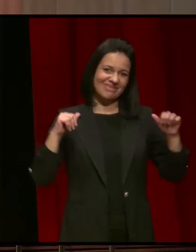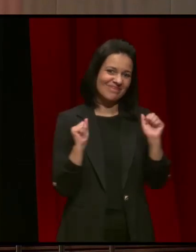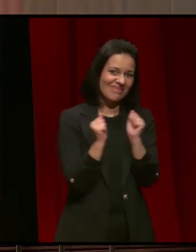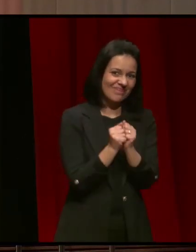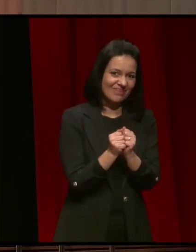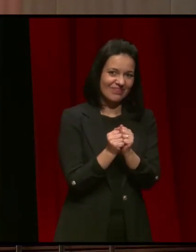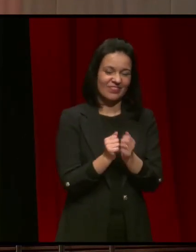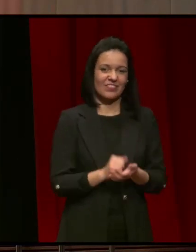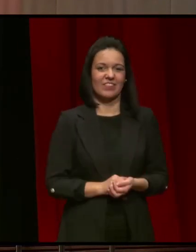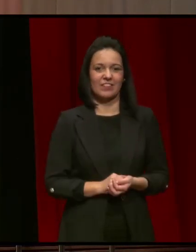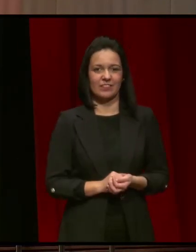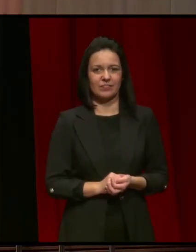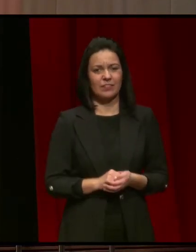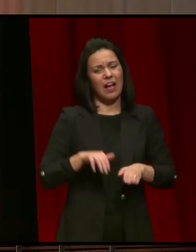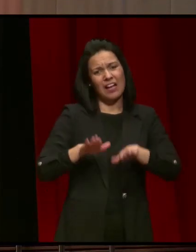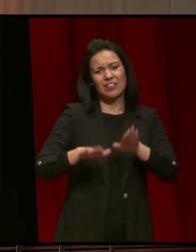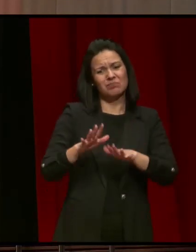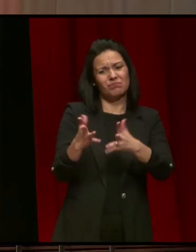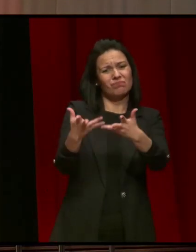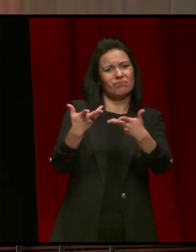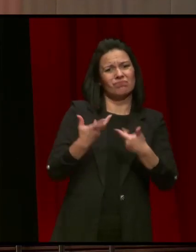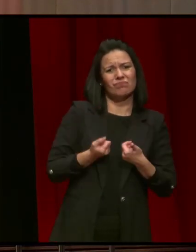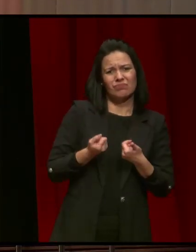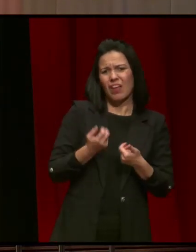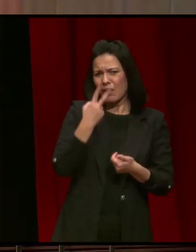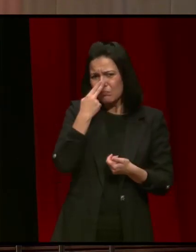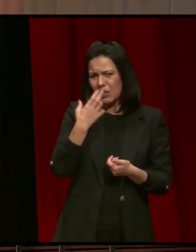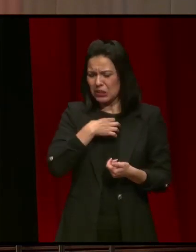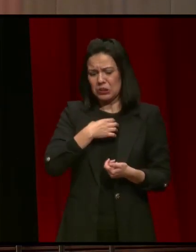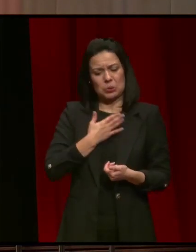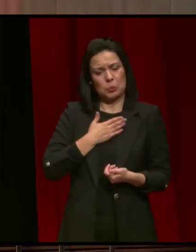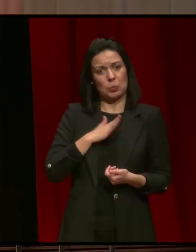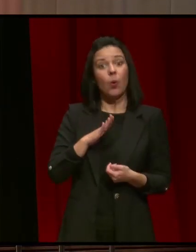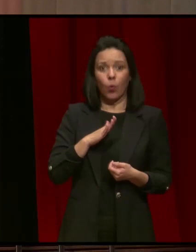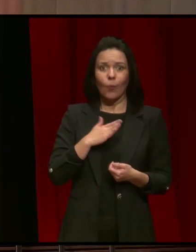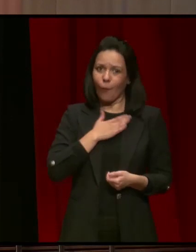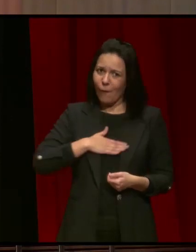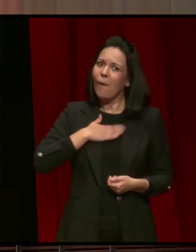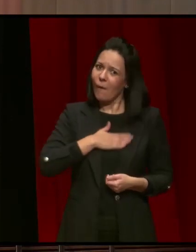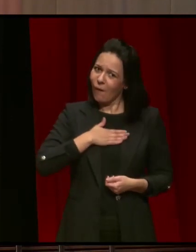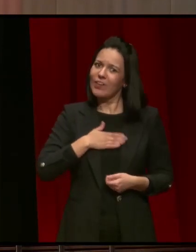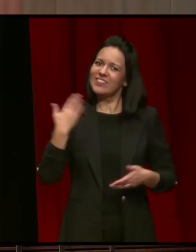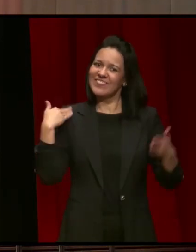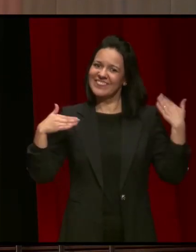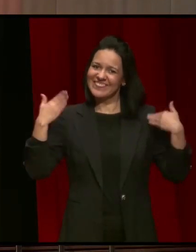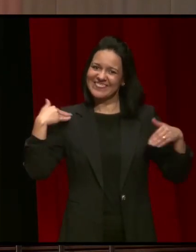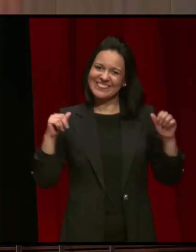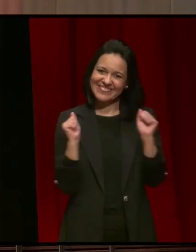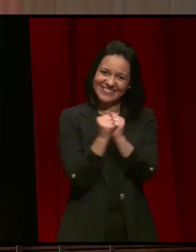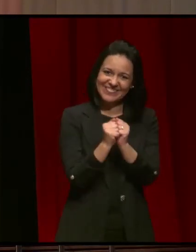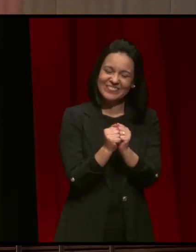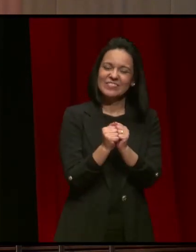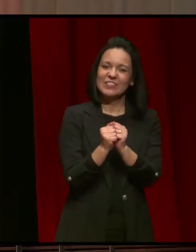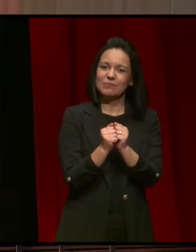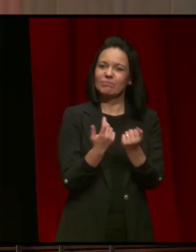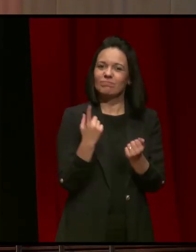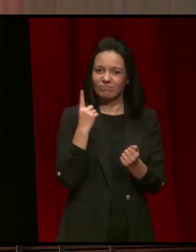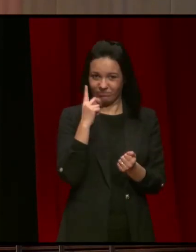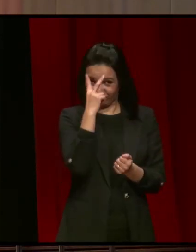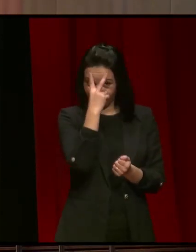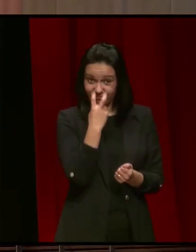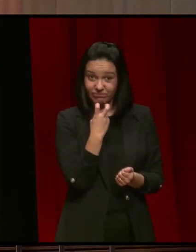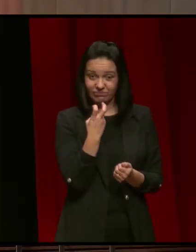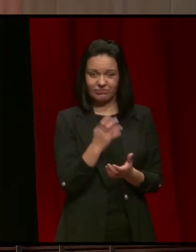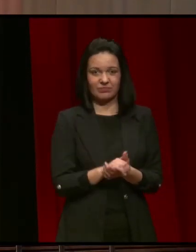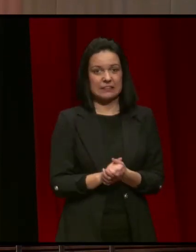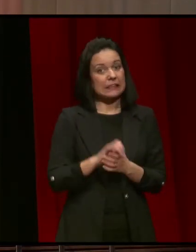A gente não convida eles porque, né, será que eles não vão gostar? Lógico que vão gostar, vão passear com eles. Então, você, agora, se você